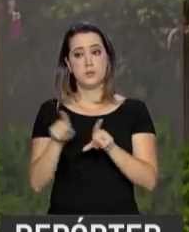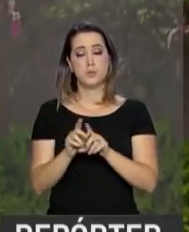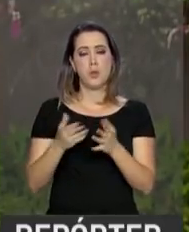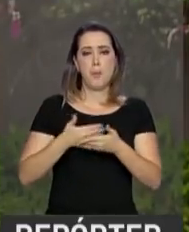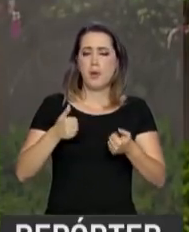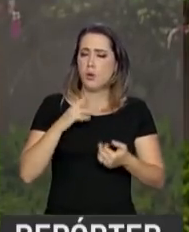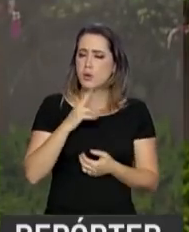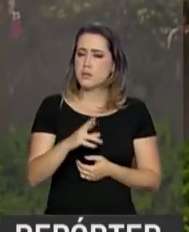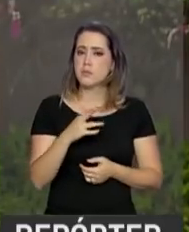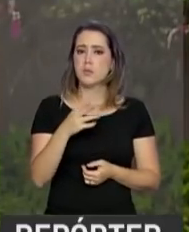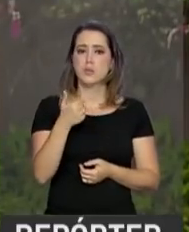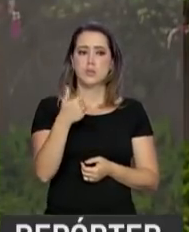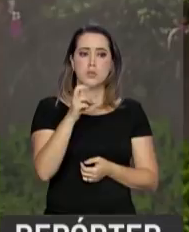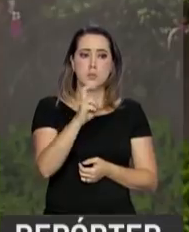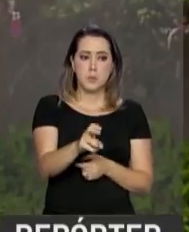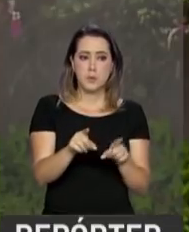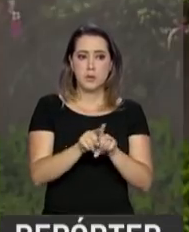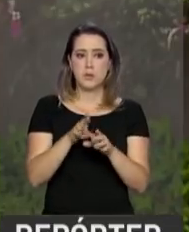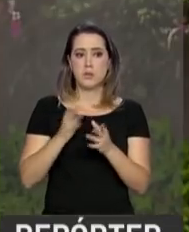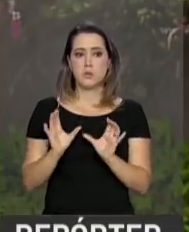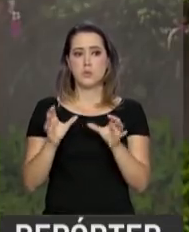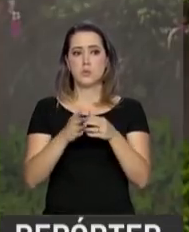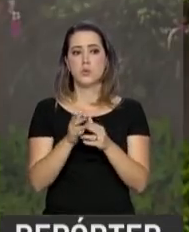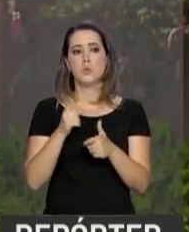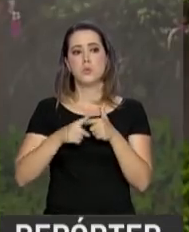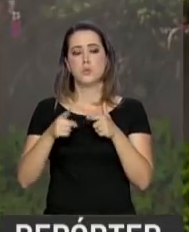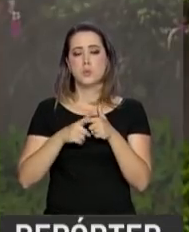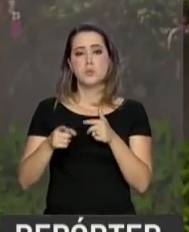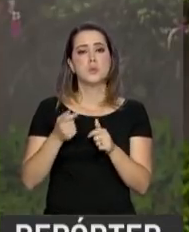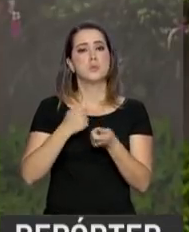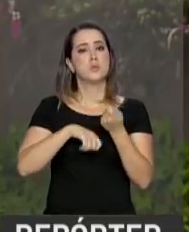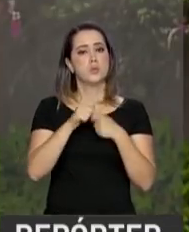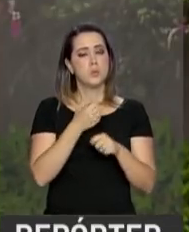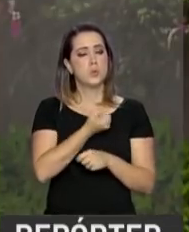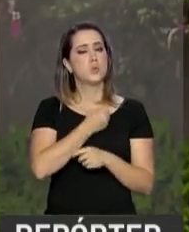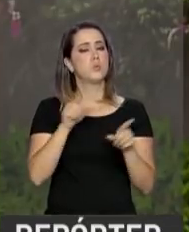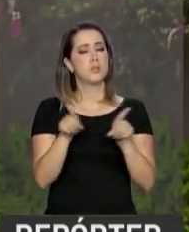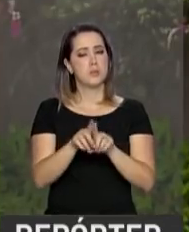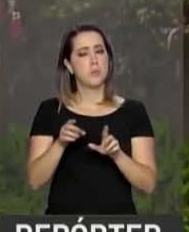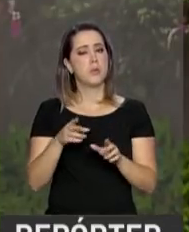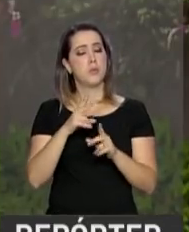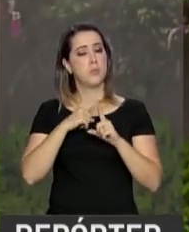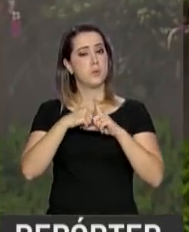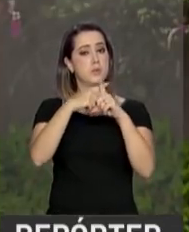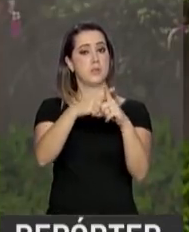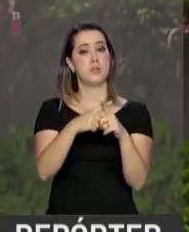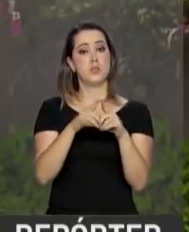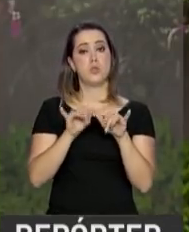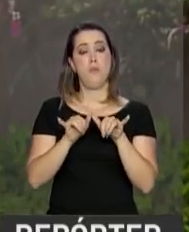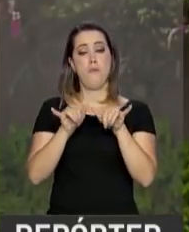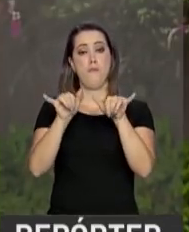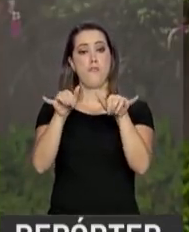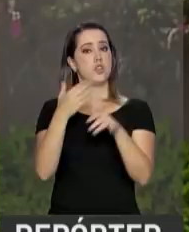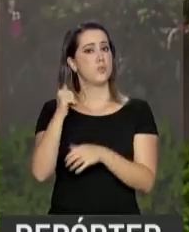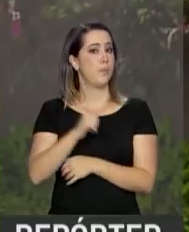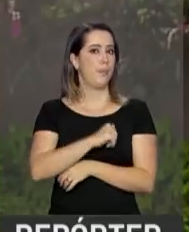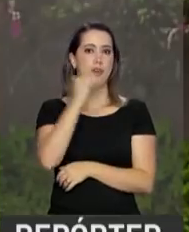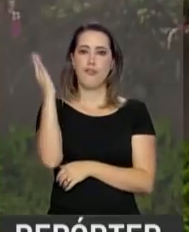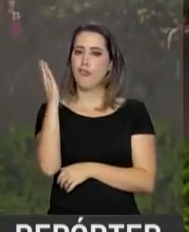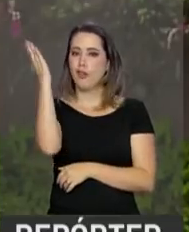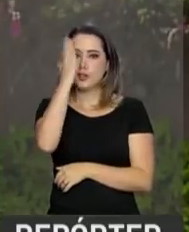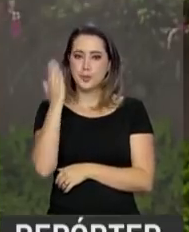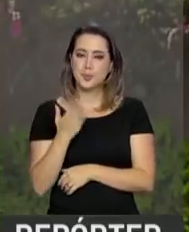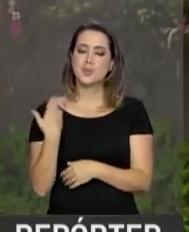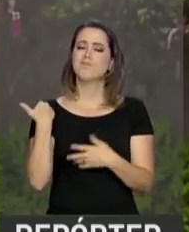desde 2015, quando o setor enfrentou uma forte crise. Os números são positivos também em relação aos voos internacionais. Neste período,